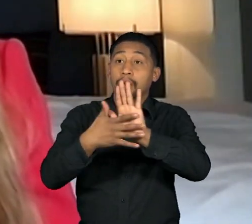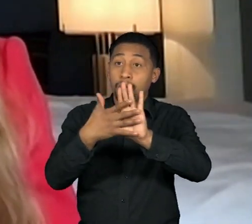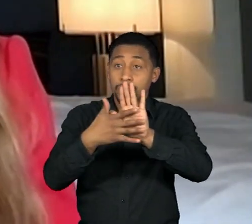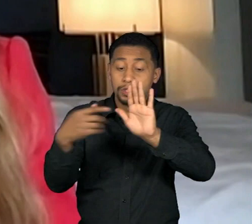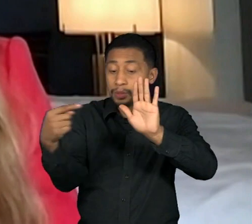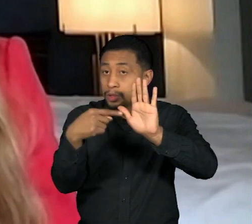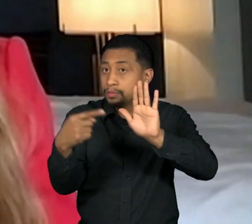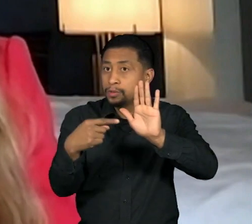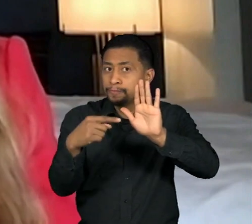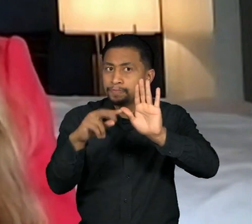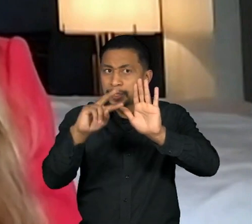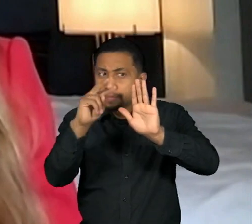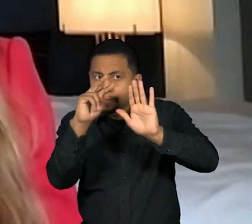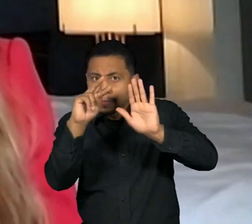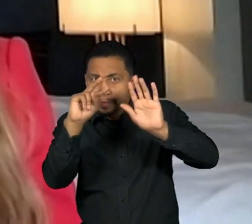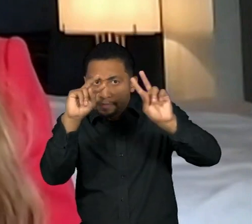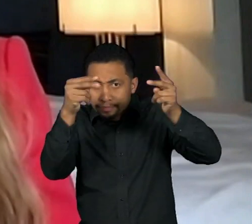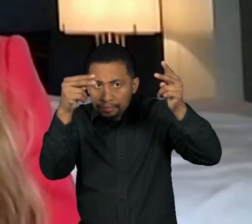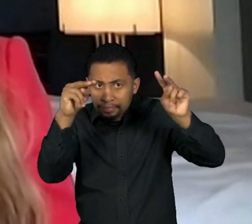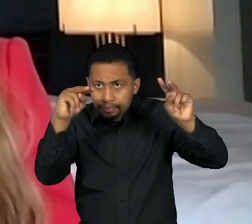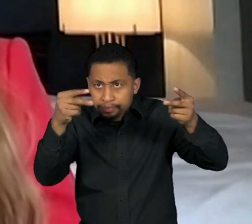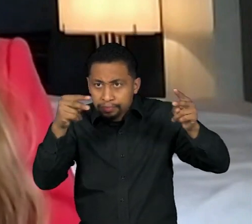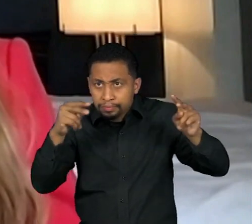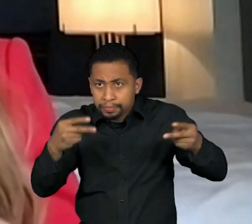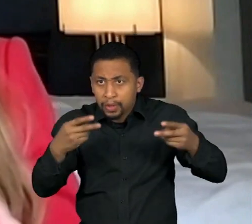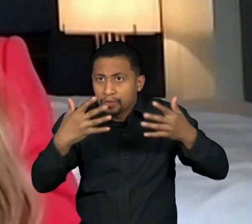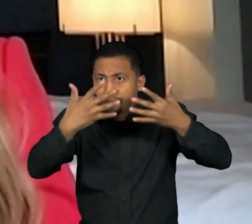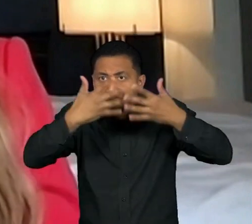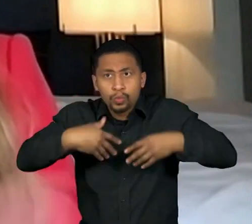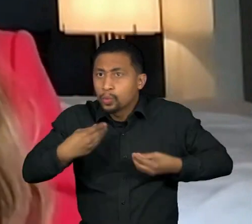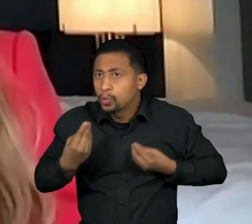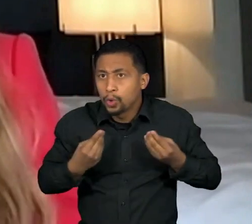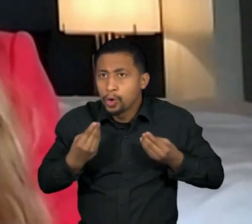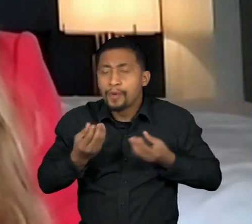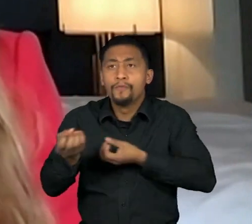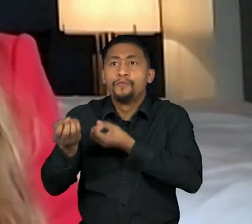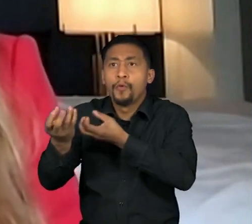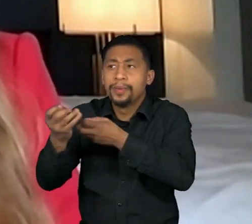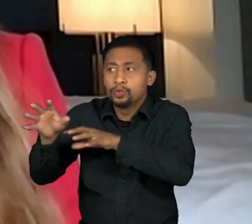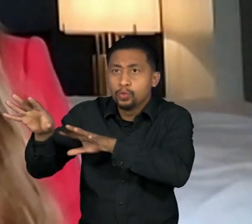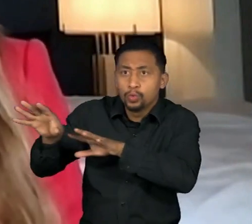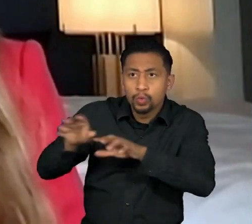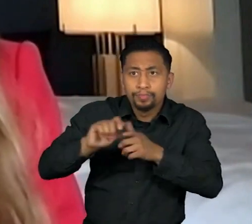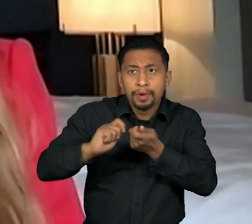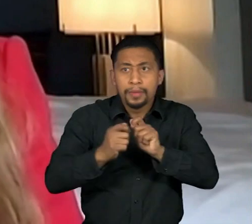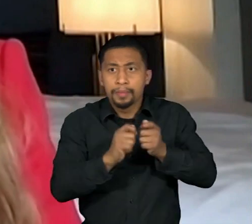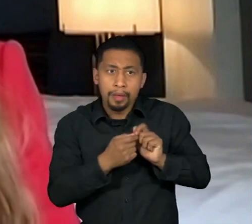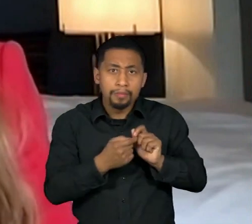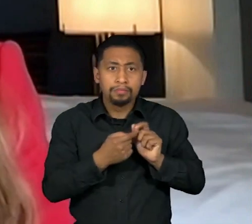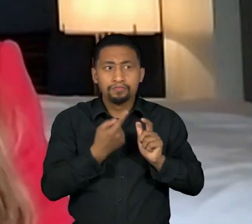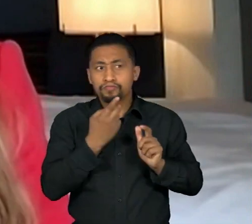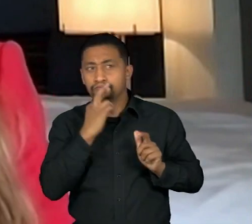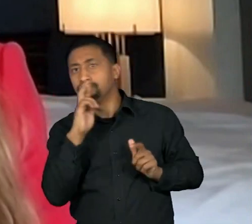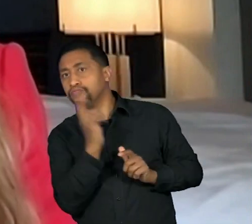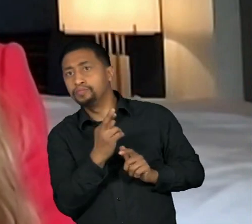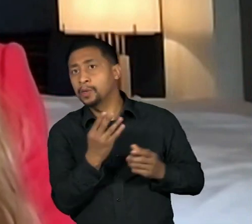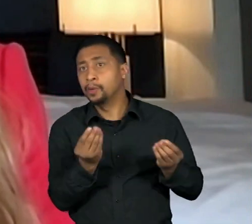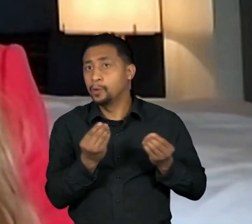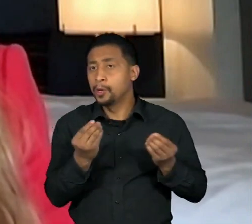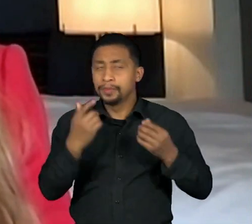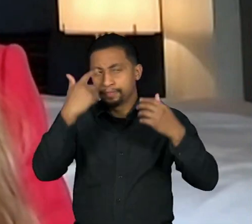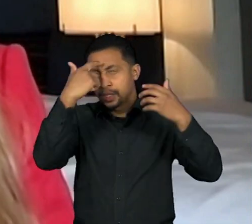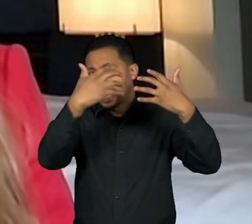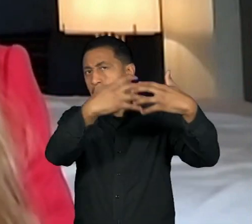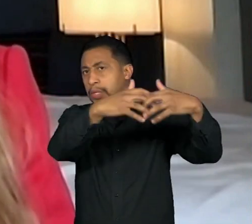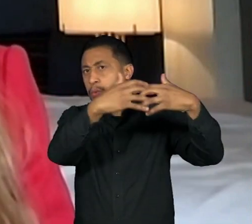aprendem, como que eles usam o raciocínio lógico, né? E como eles chegam a